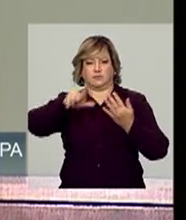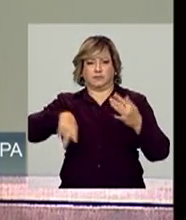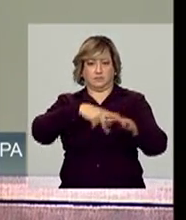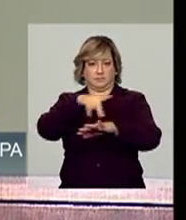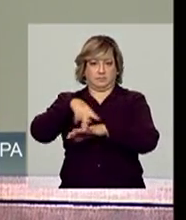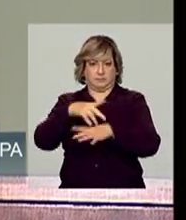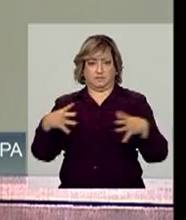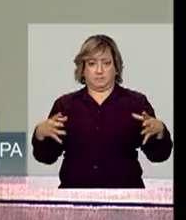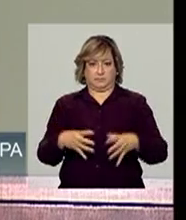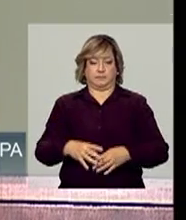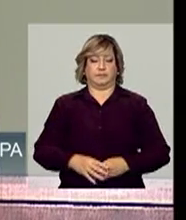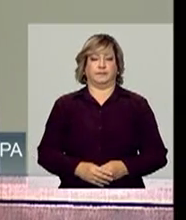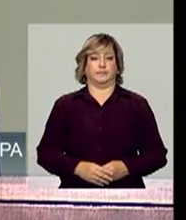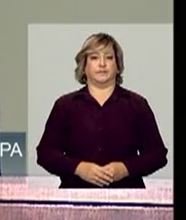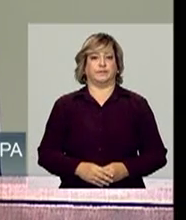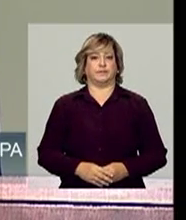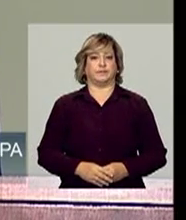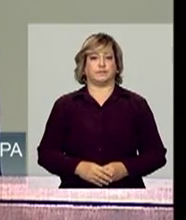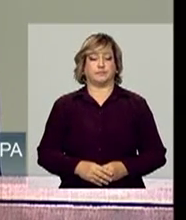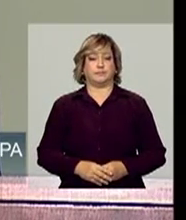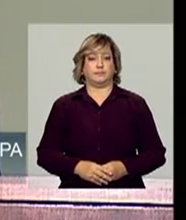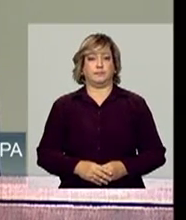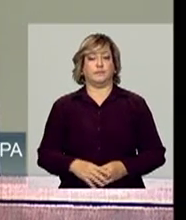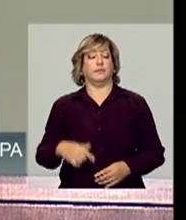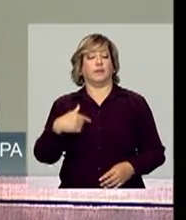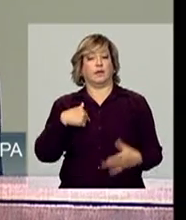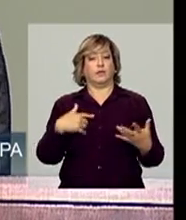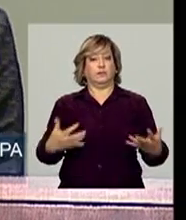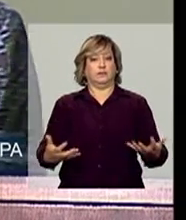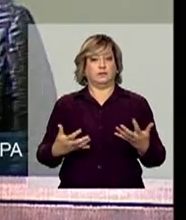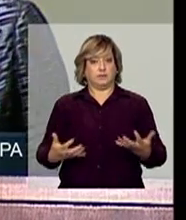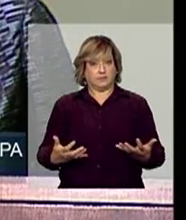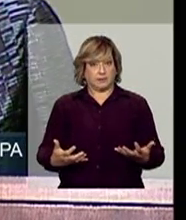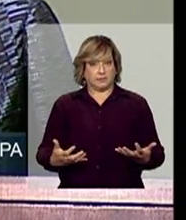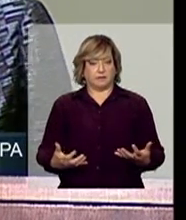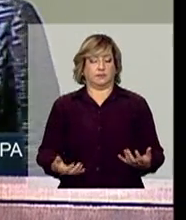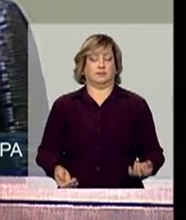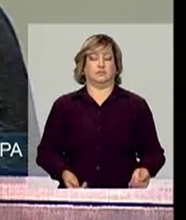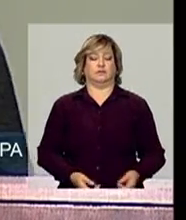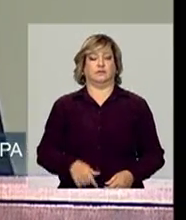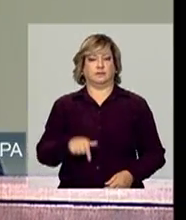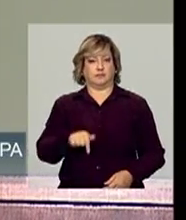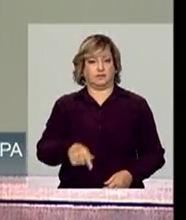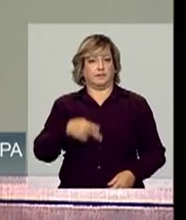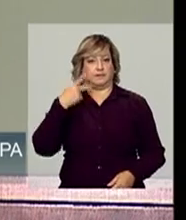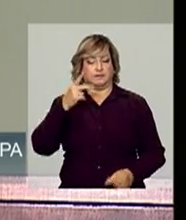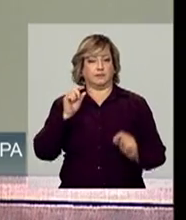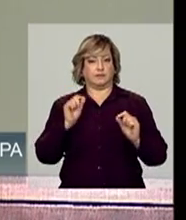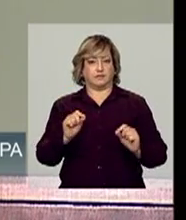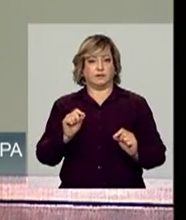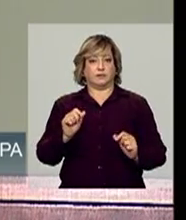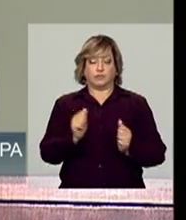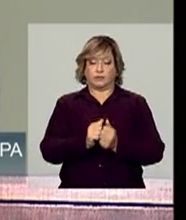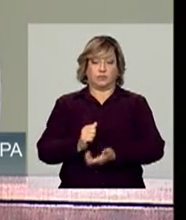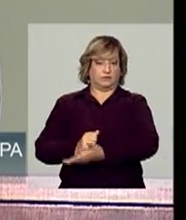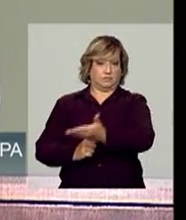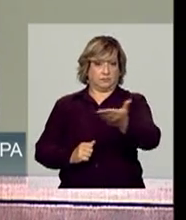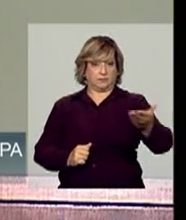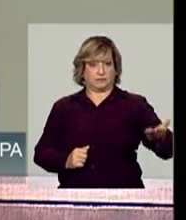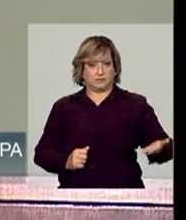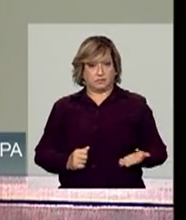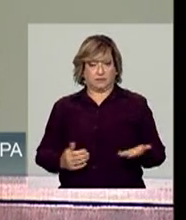Timor-Leste. E eu quero compartilhar com vocês,